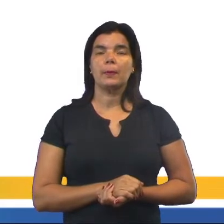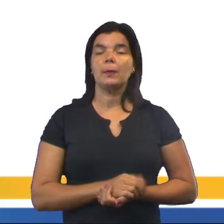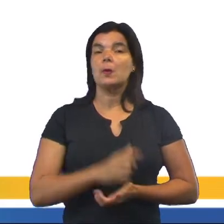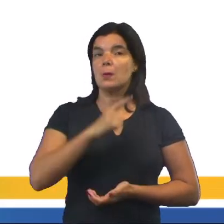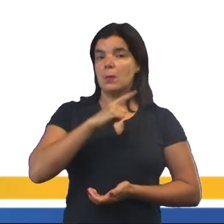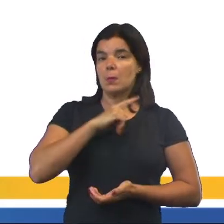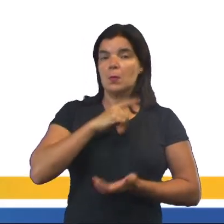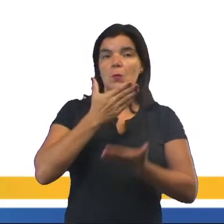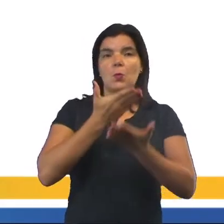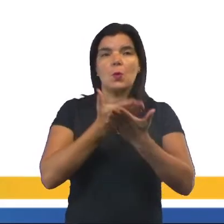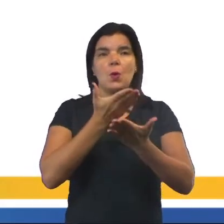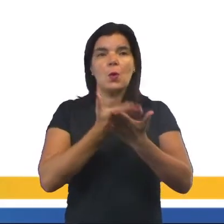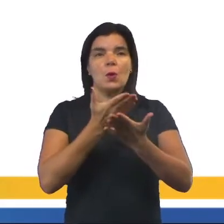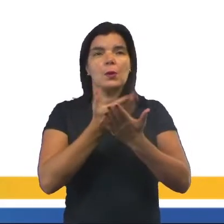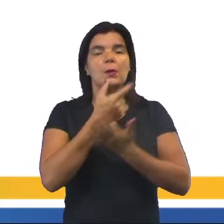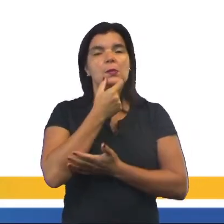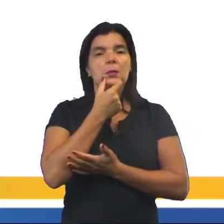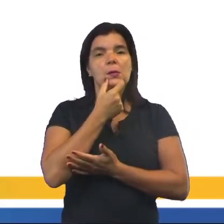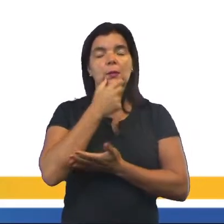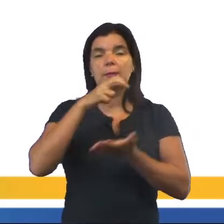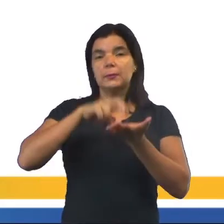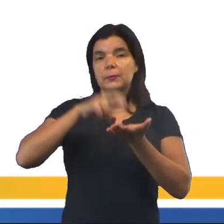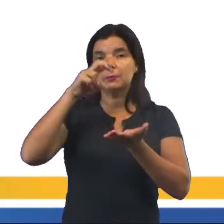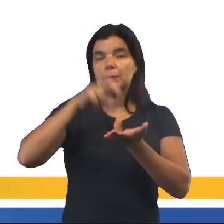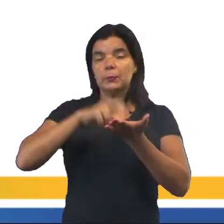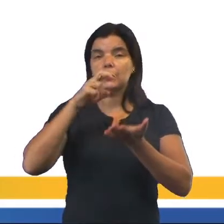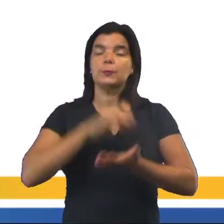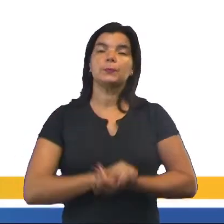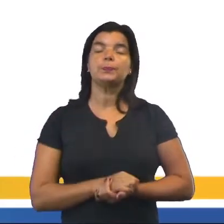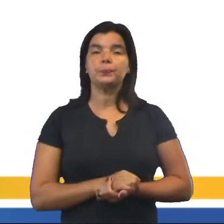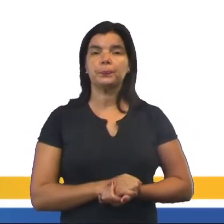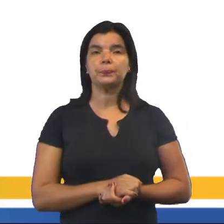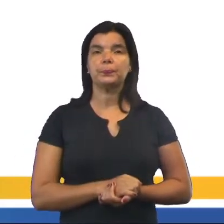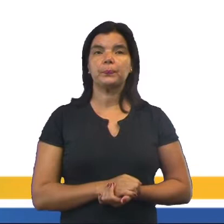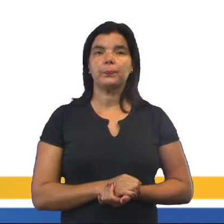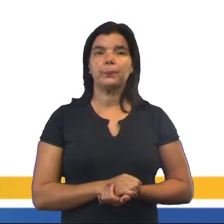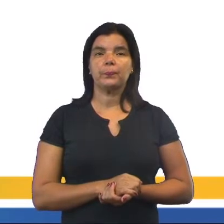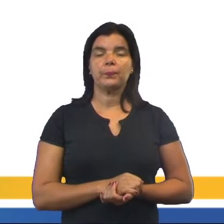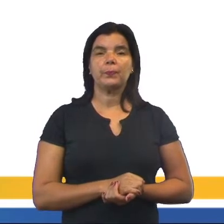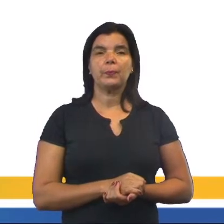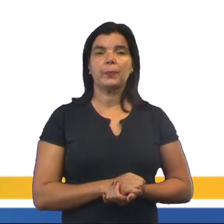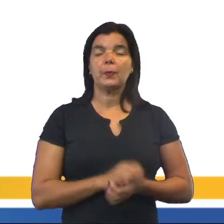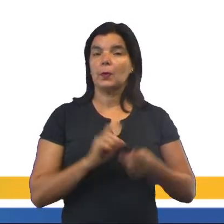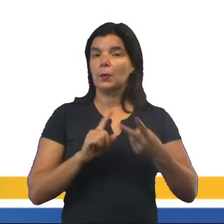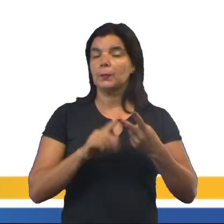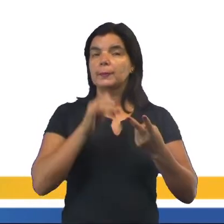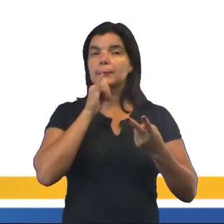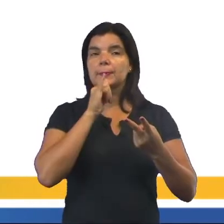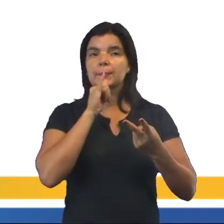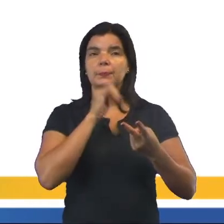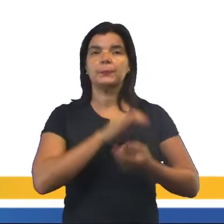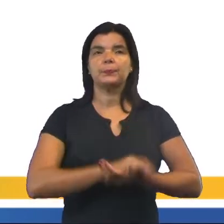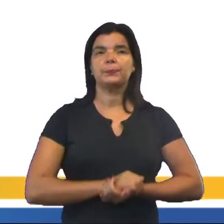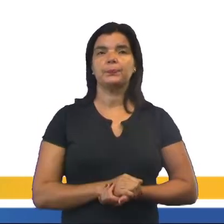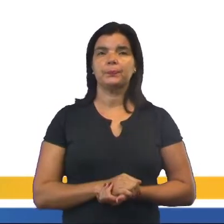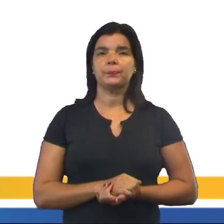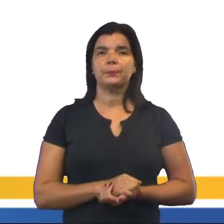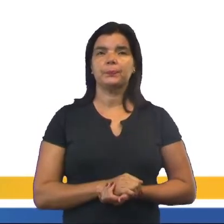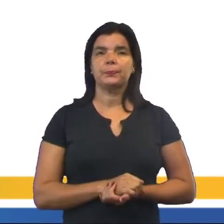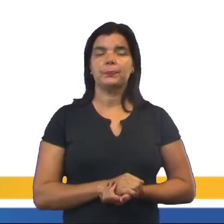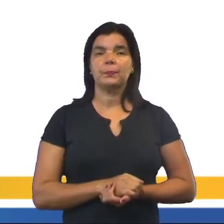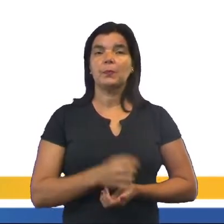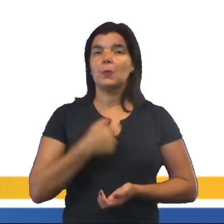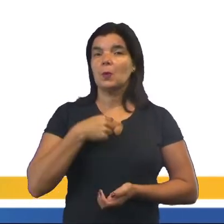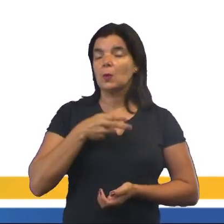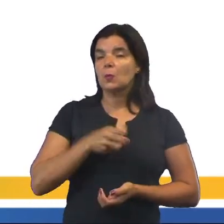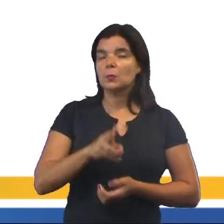in the morning. Eu tenho aulas de inglês de manhã ou pela manhã. No segundo exemplo, I always watch TV